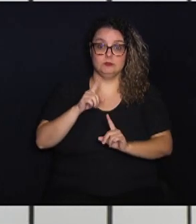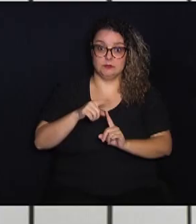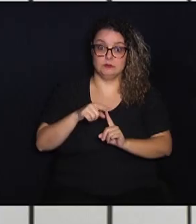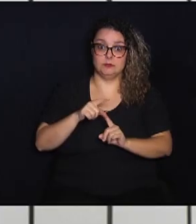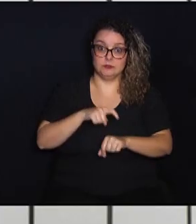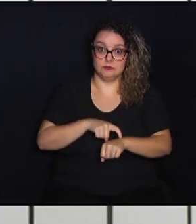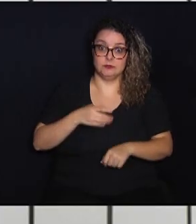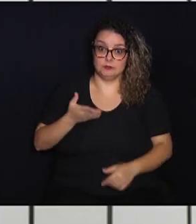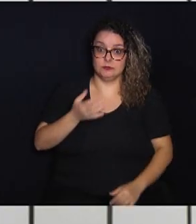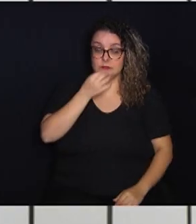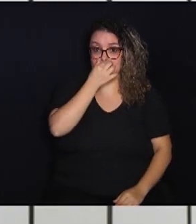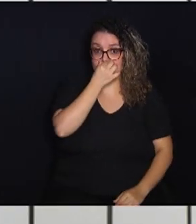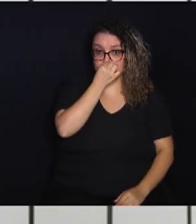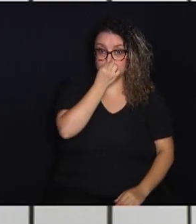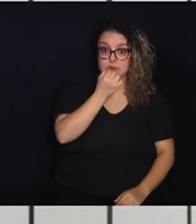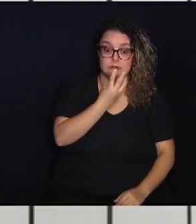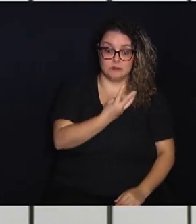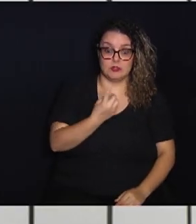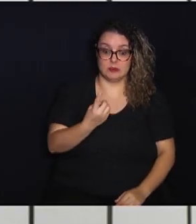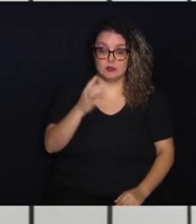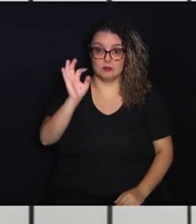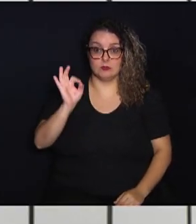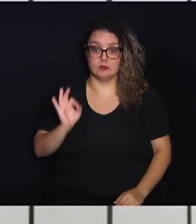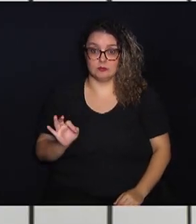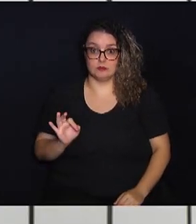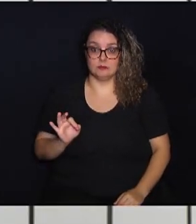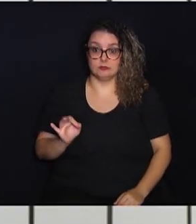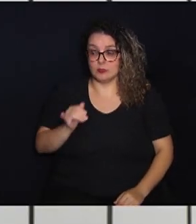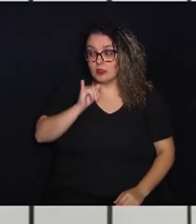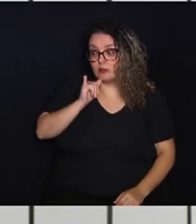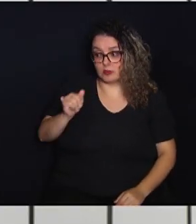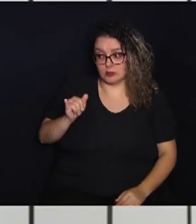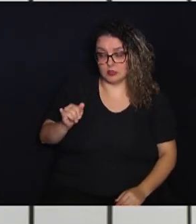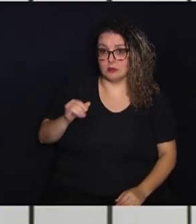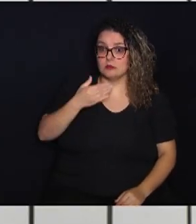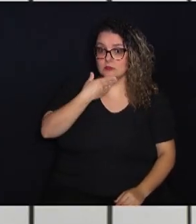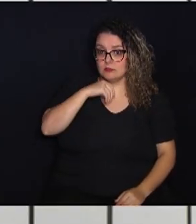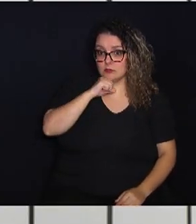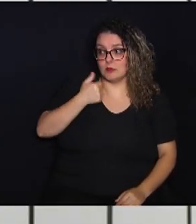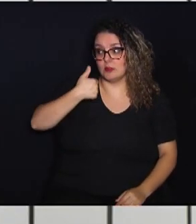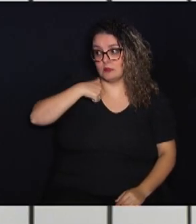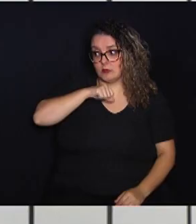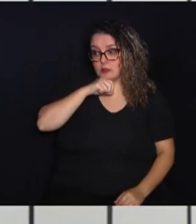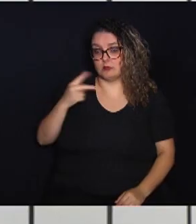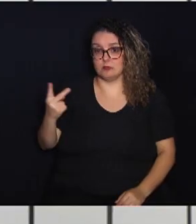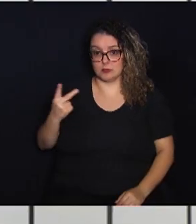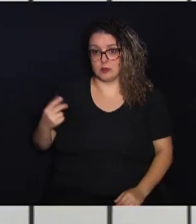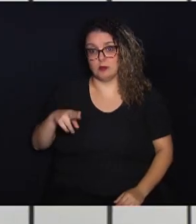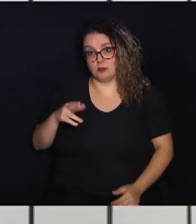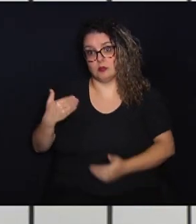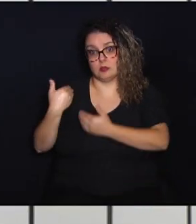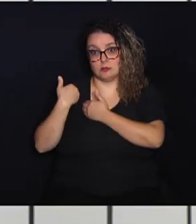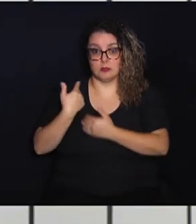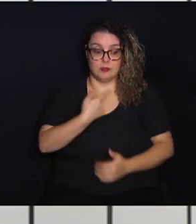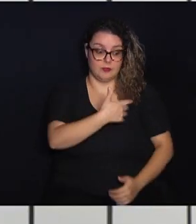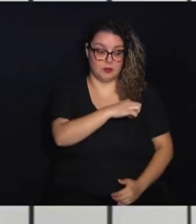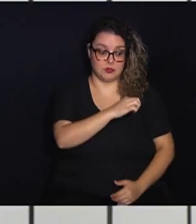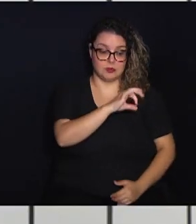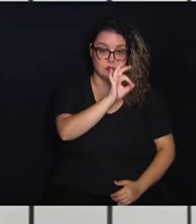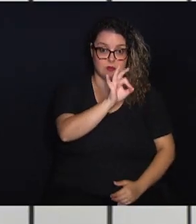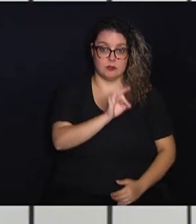situação, 31% contaram para os pais ou responsáveis, 29% para os amigos